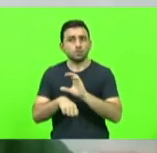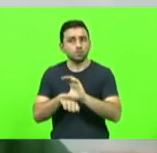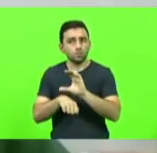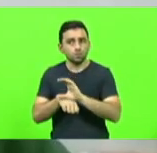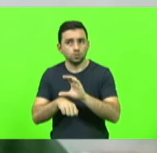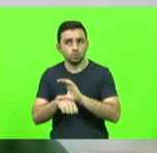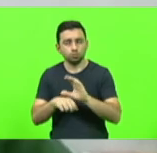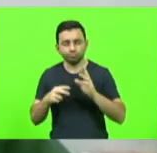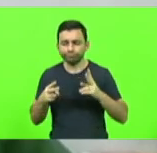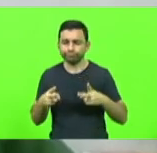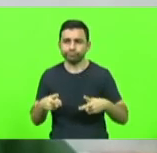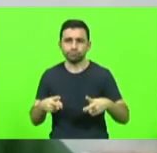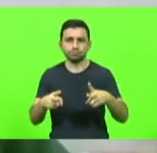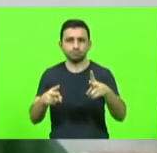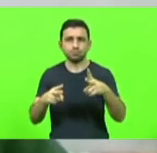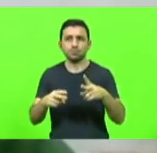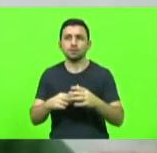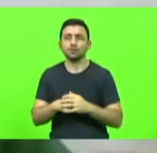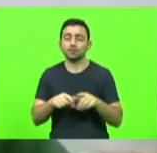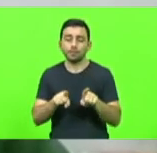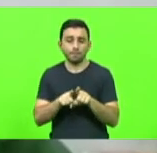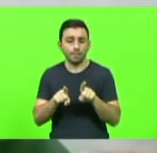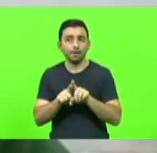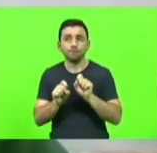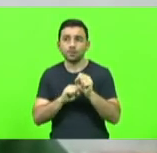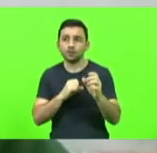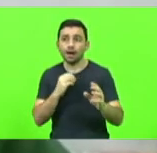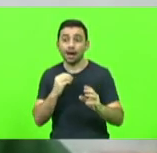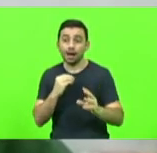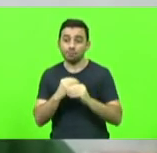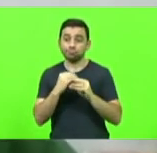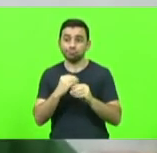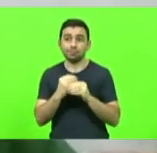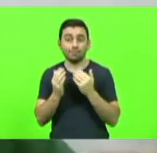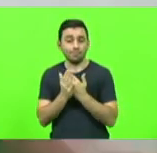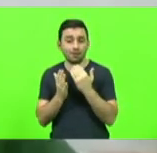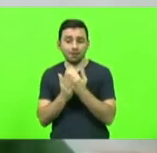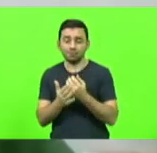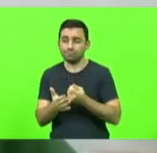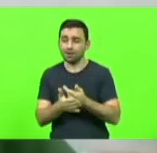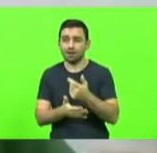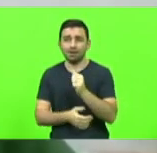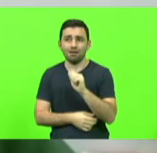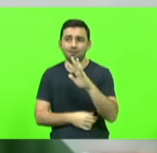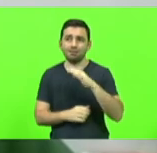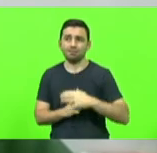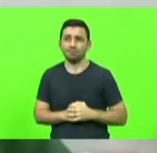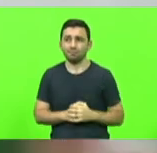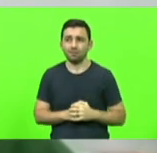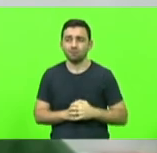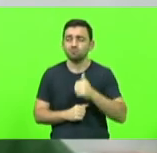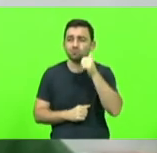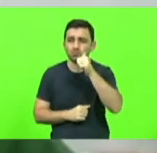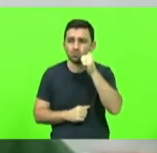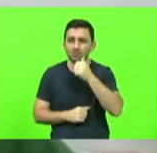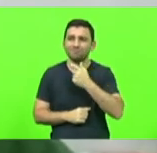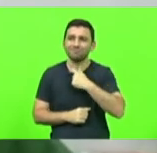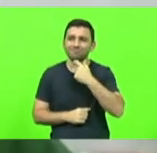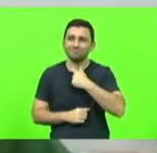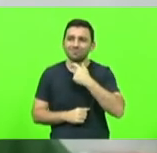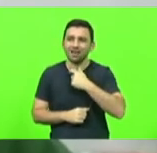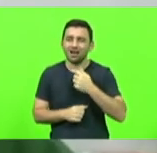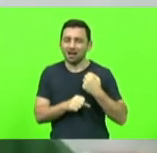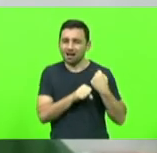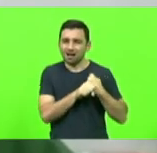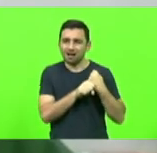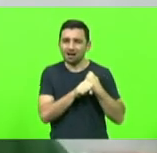continuada e formações complementares que são onerosas. As fonoaudiólogas que estão há alguns anos